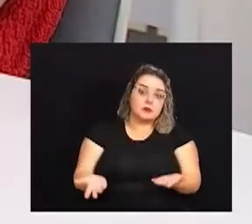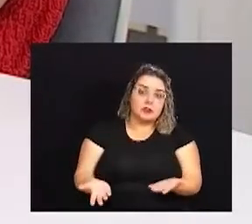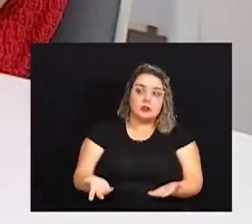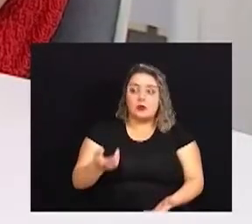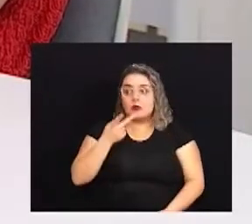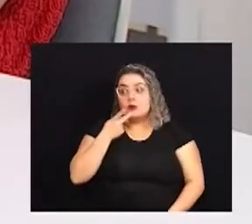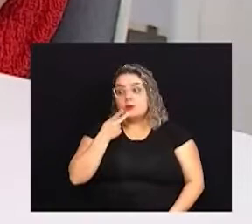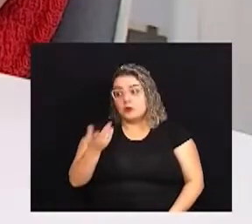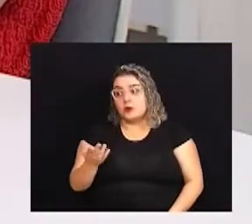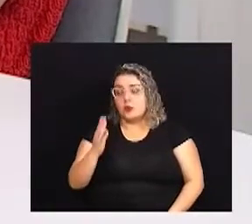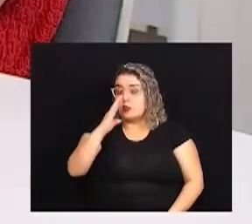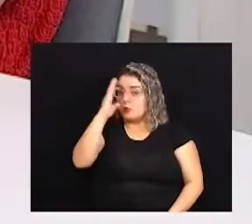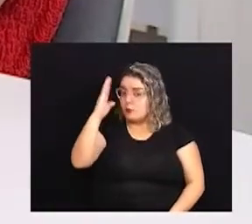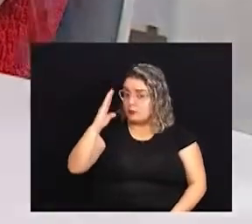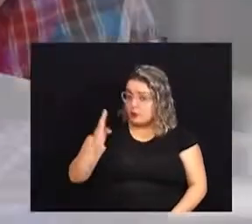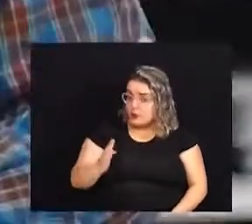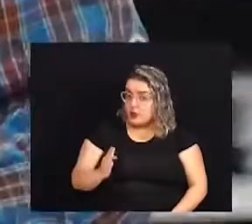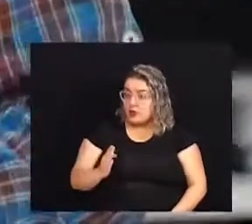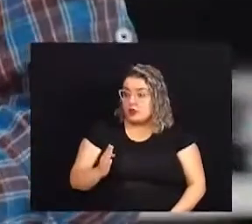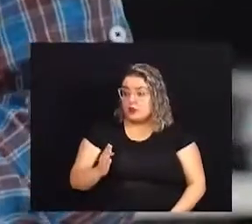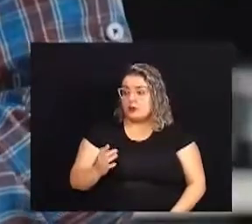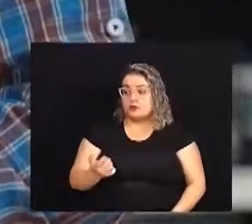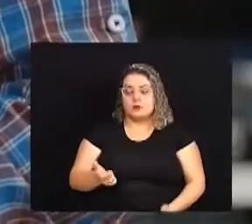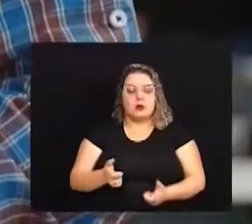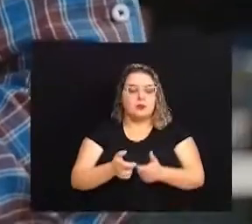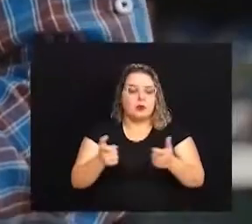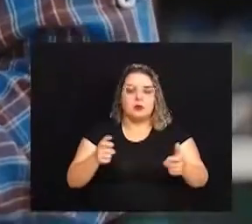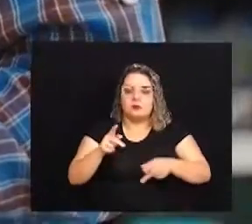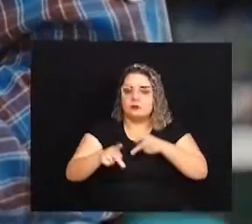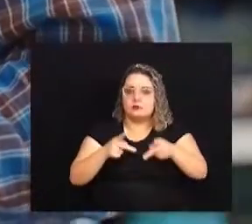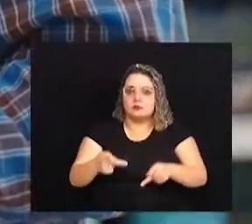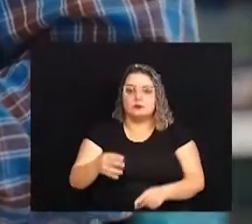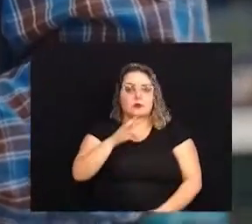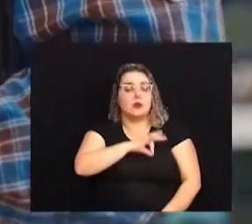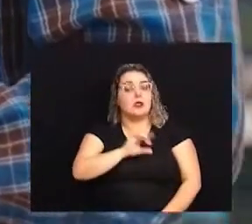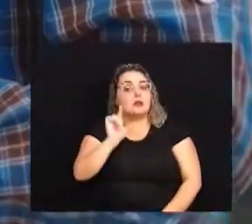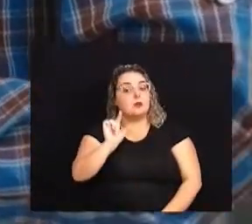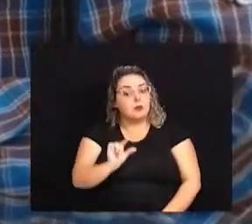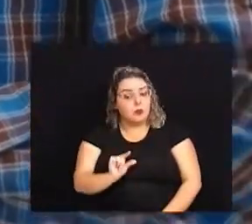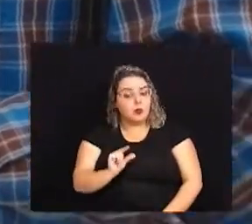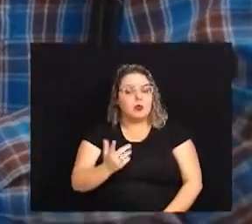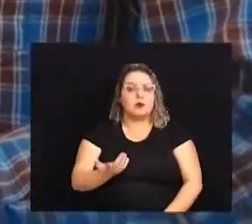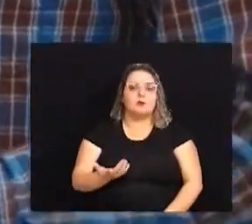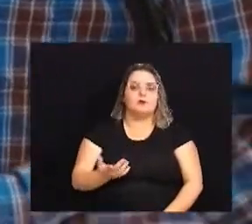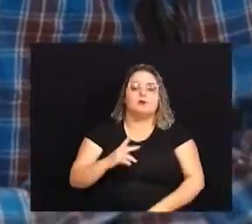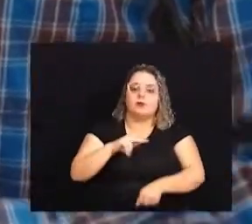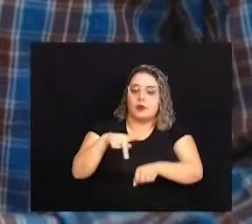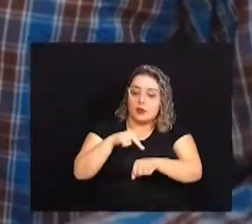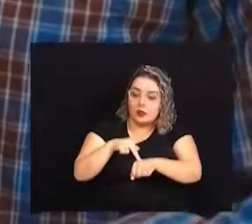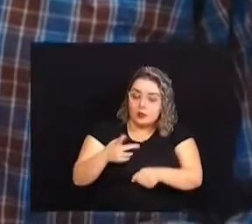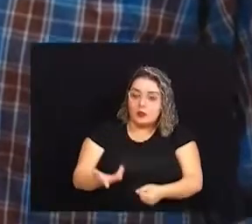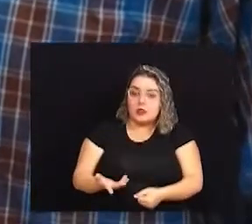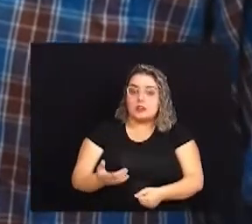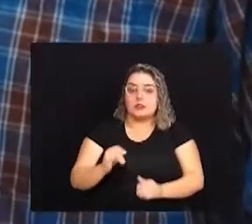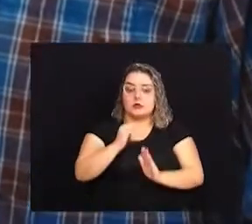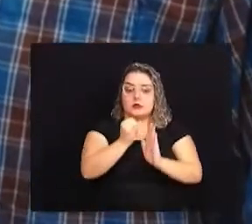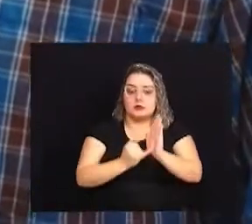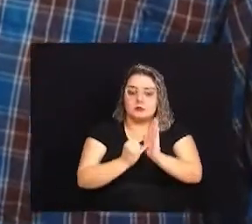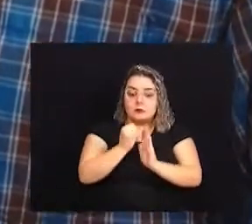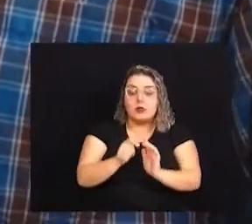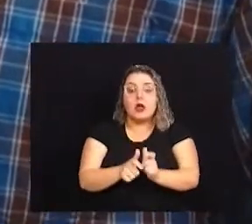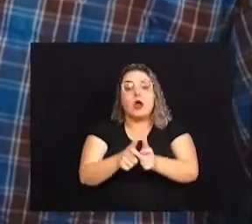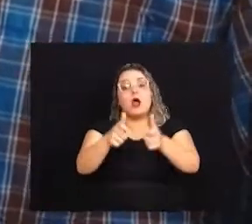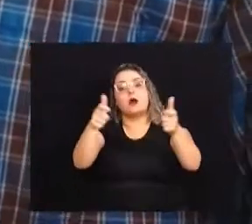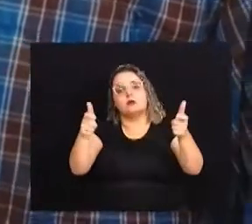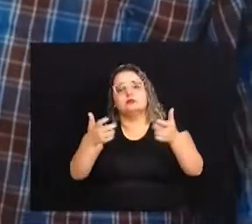família. Né? Aquilo que eu falei. O Brasil é um país uma maioria da população tem uma renda muito baixa, é um país que tem uma